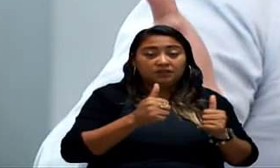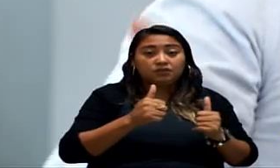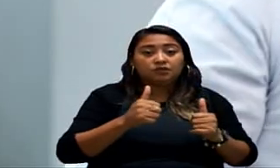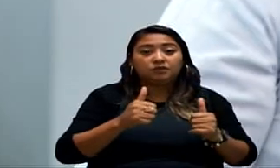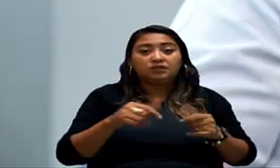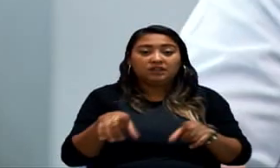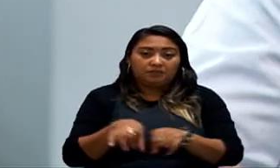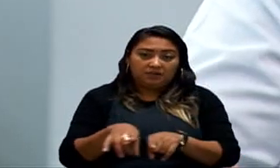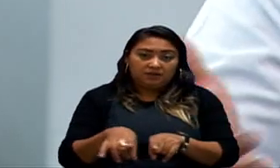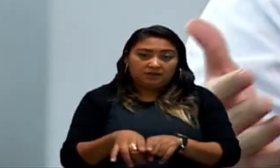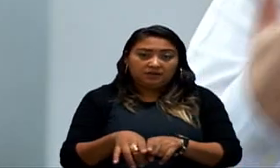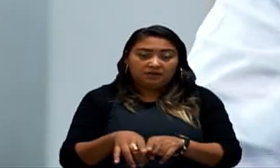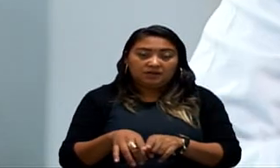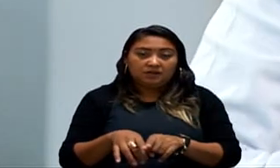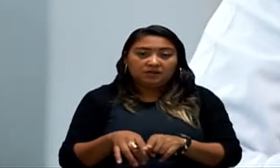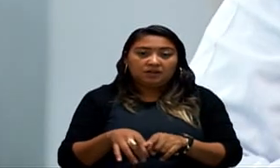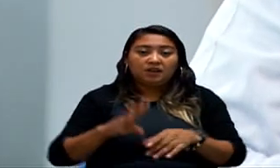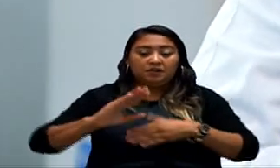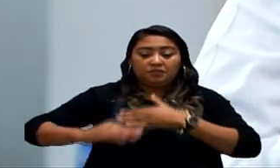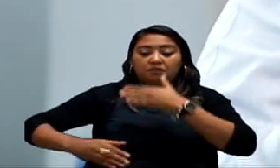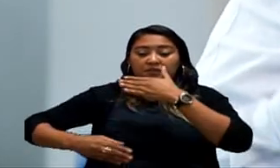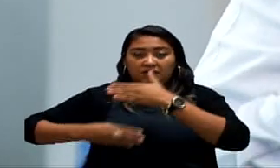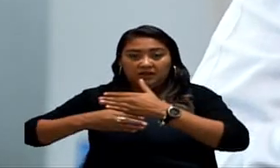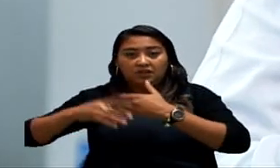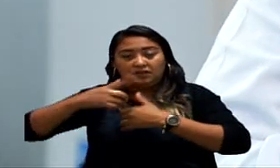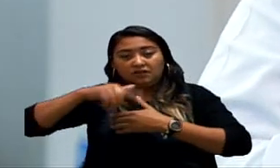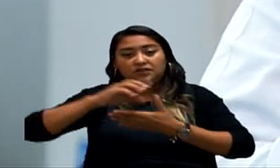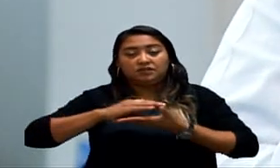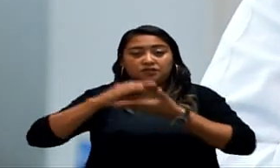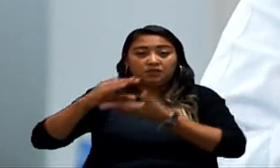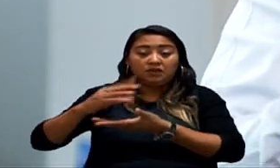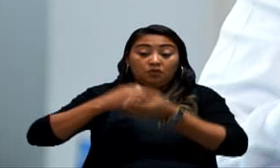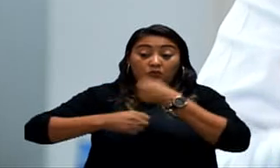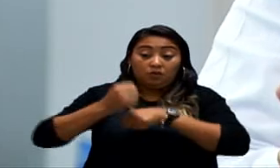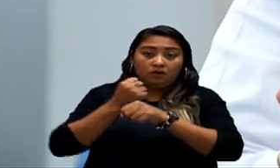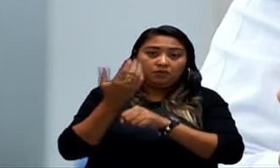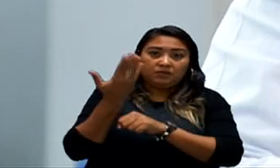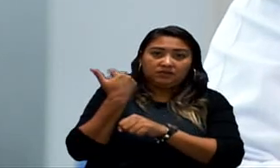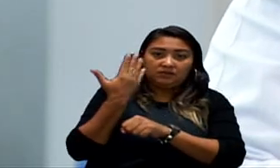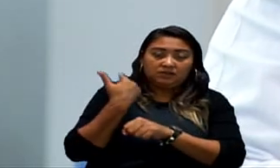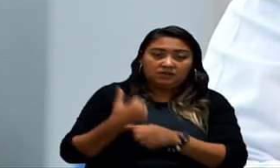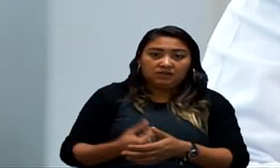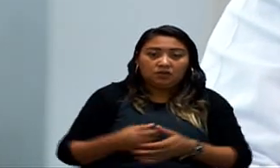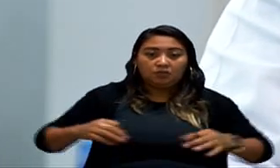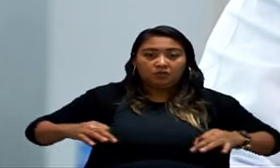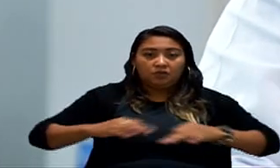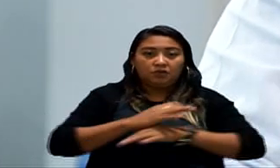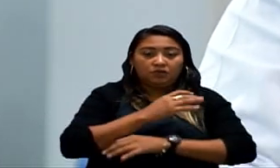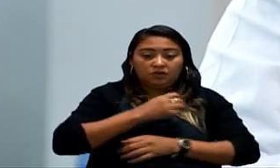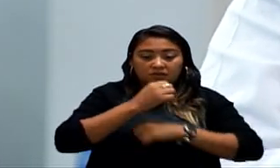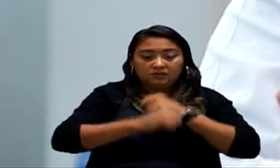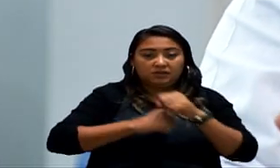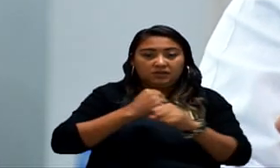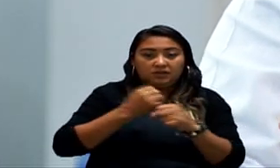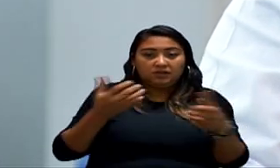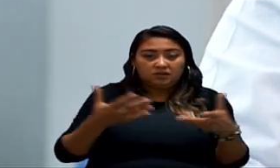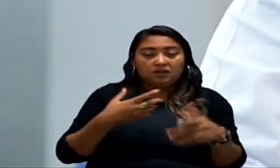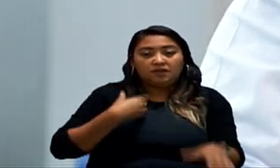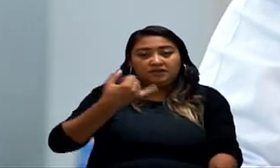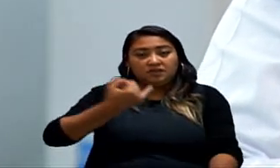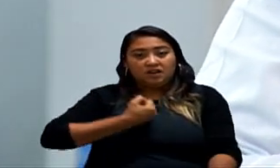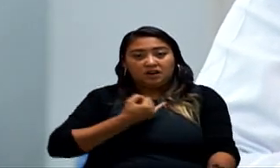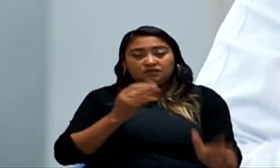inclusive, foi via emenda que nós destinamos no ano passado e deve ficar pronto para esse ano, pelo que eu já fui